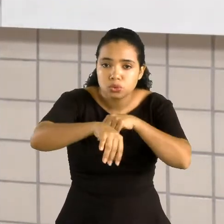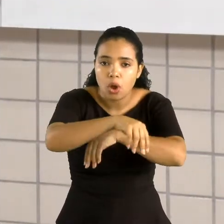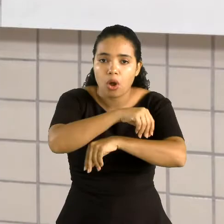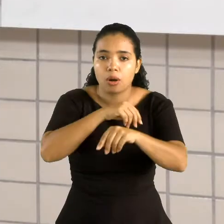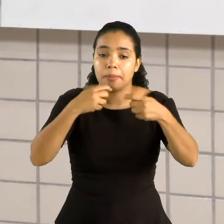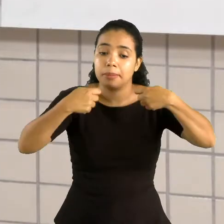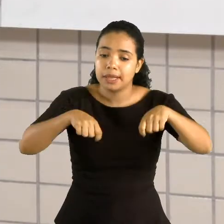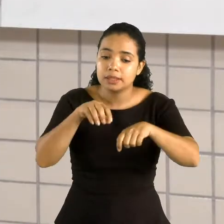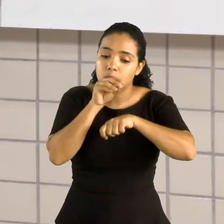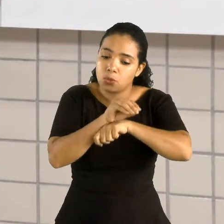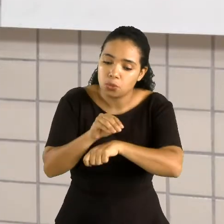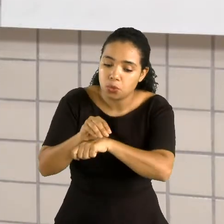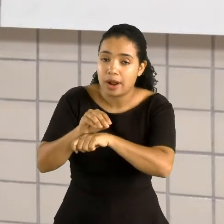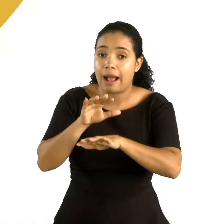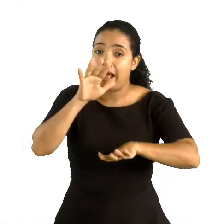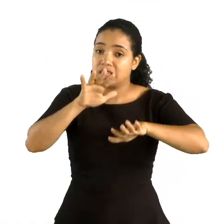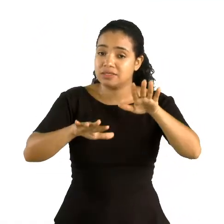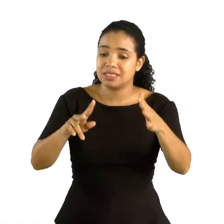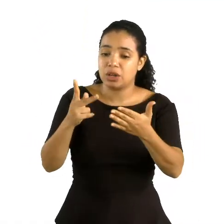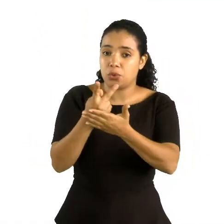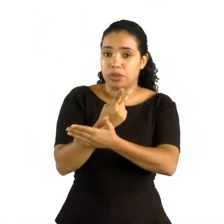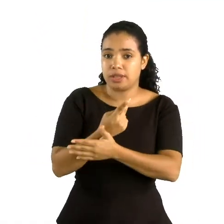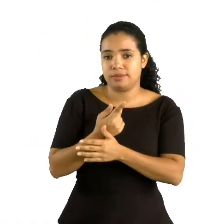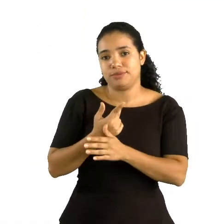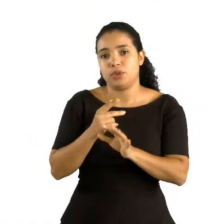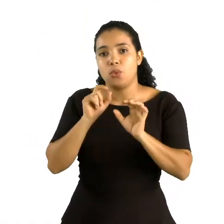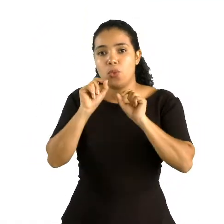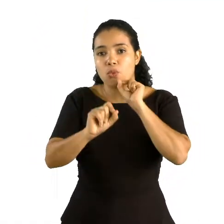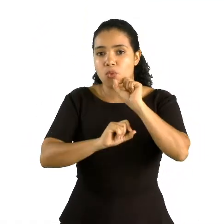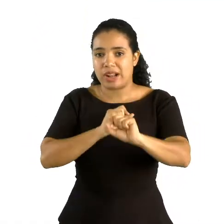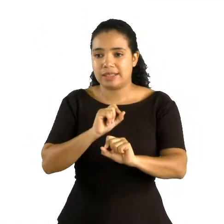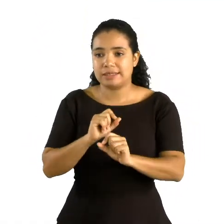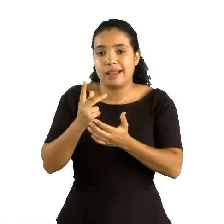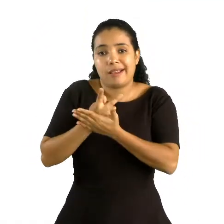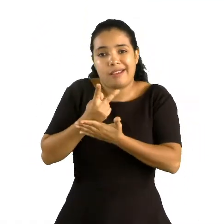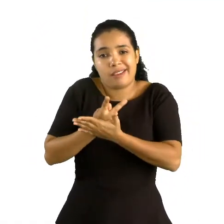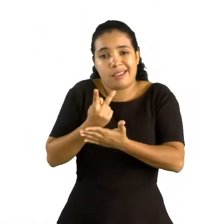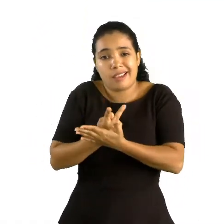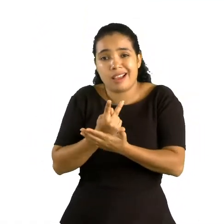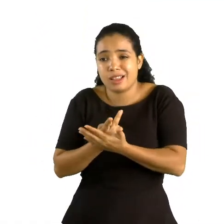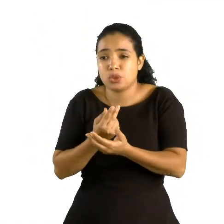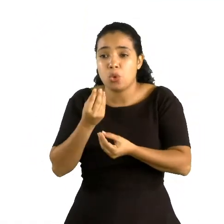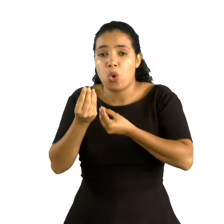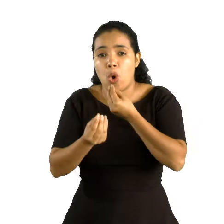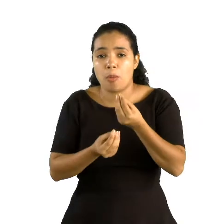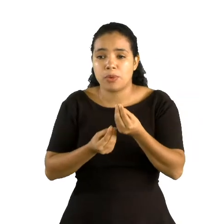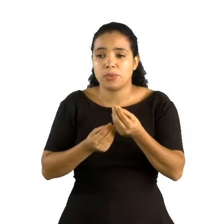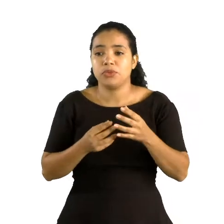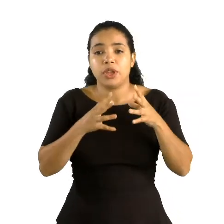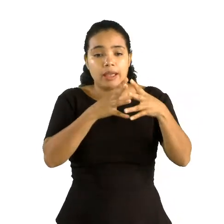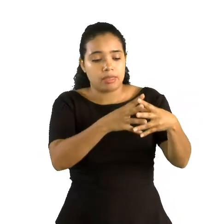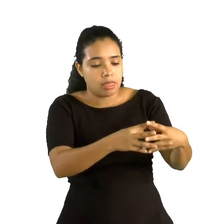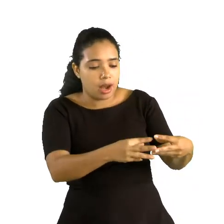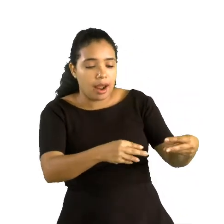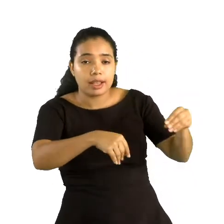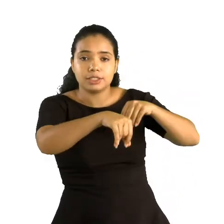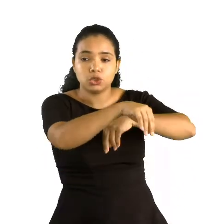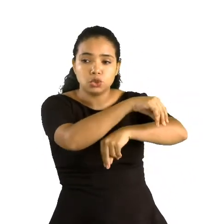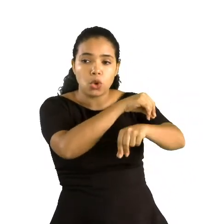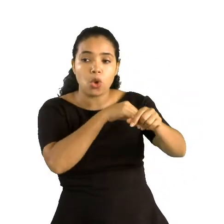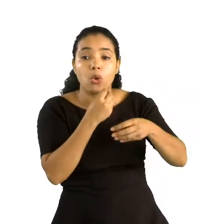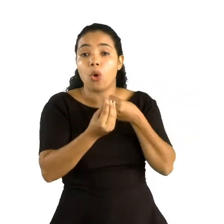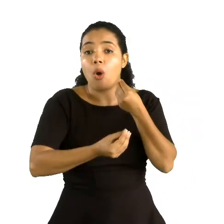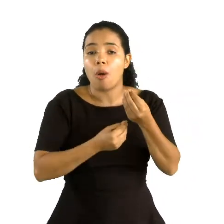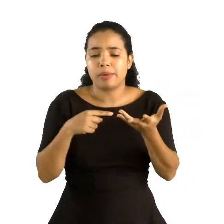Por exemplo, processo de degradação do solo. Ele pode ocorrer de várias e várias maneiras e de várias e várias situações diferentes,